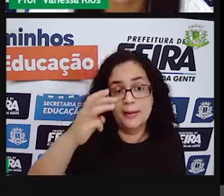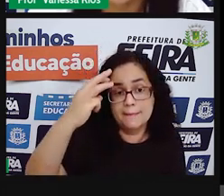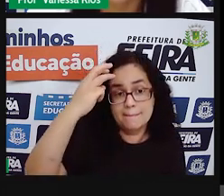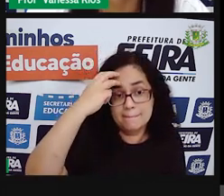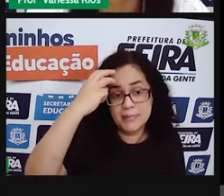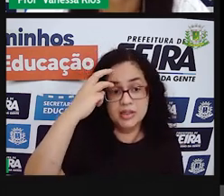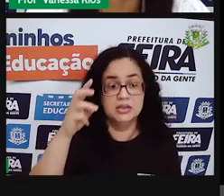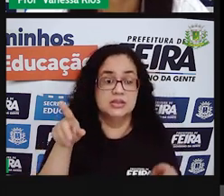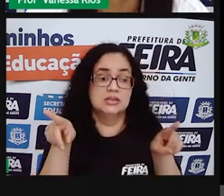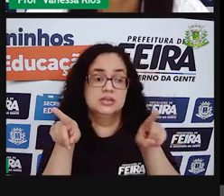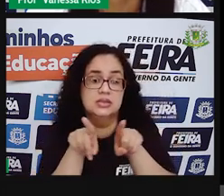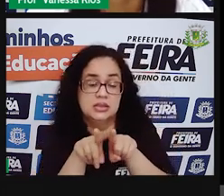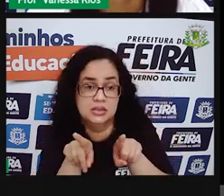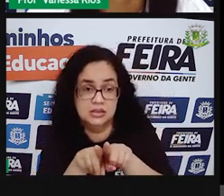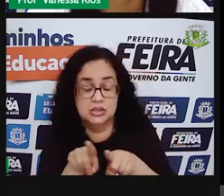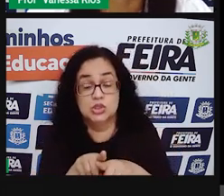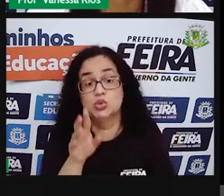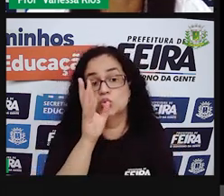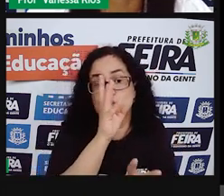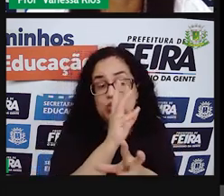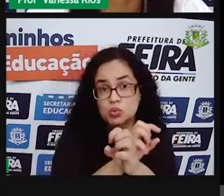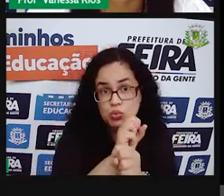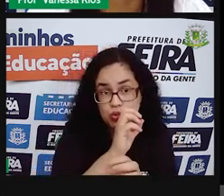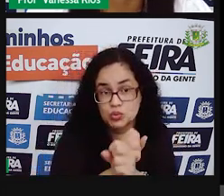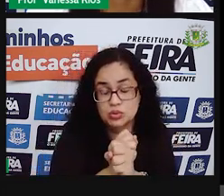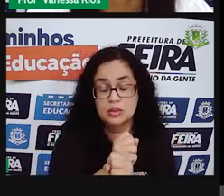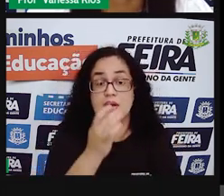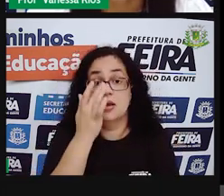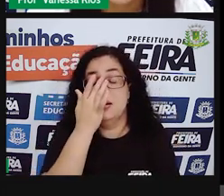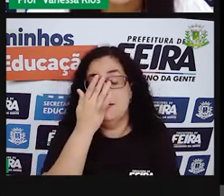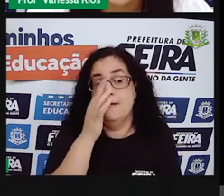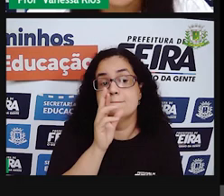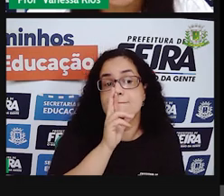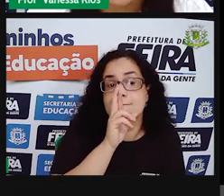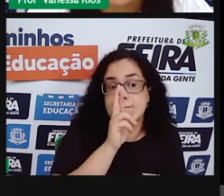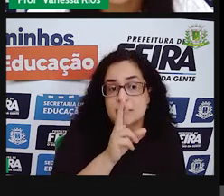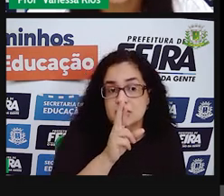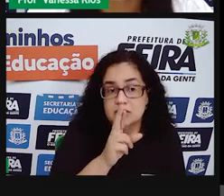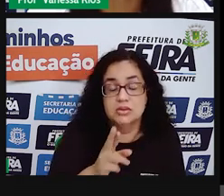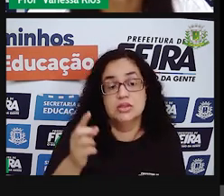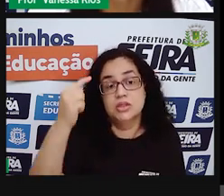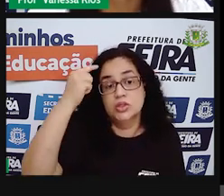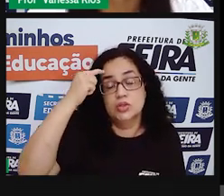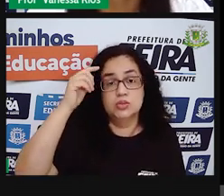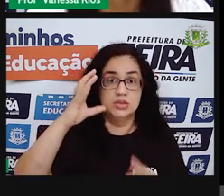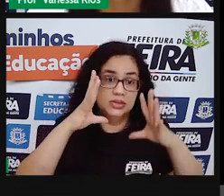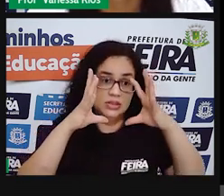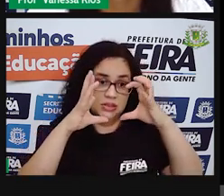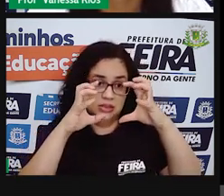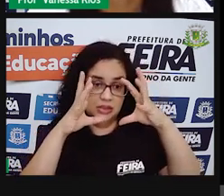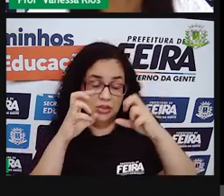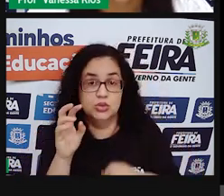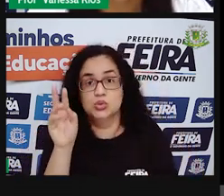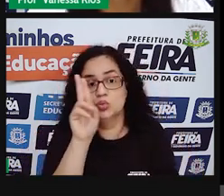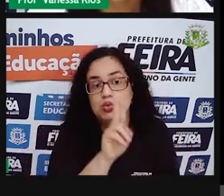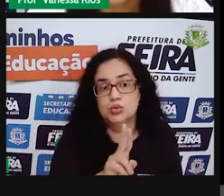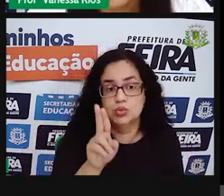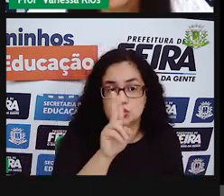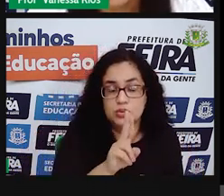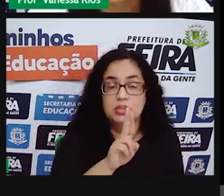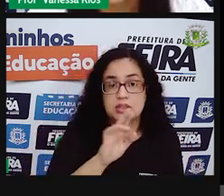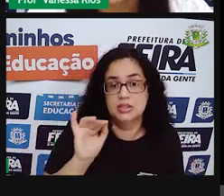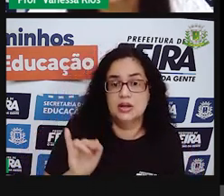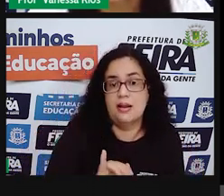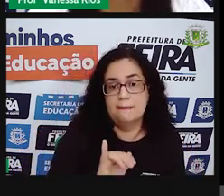mentalizar também os cálculos, tentar resolver para instigar aí a sua mente, o seu cérebro, a utilizar para algo que é